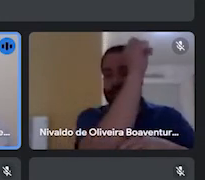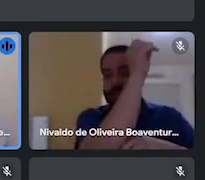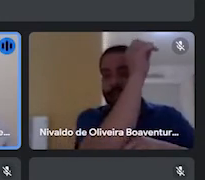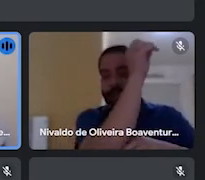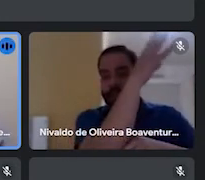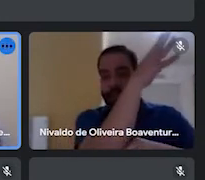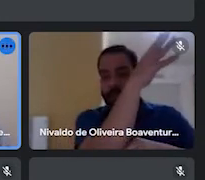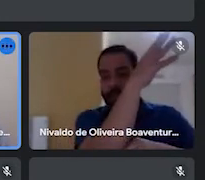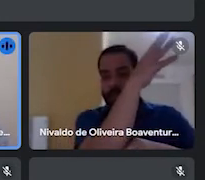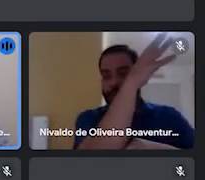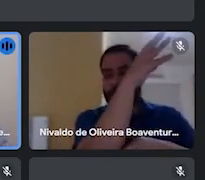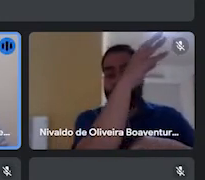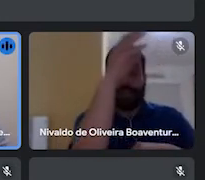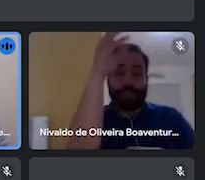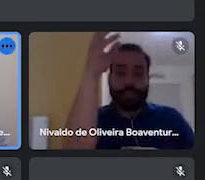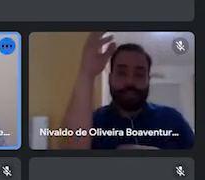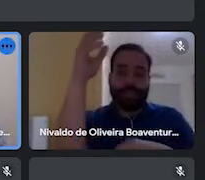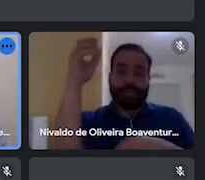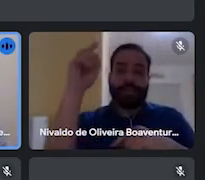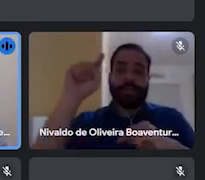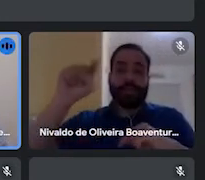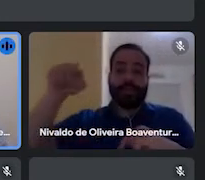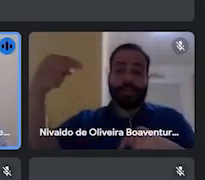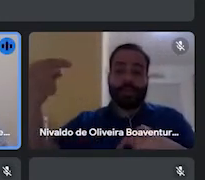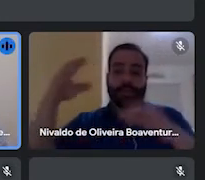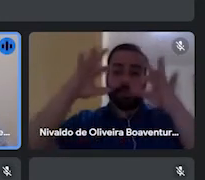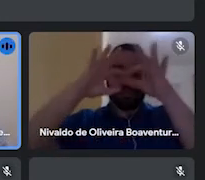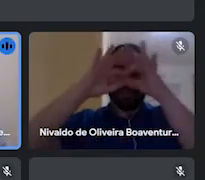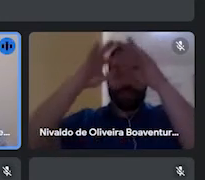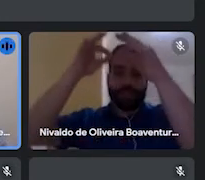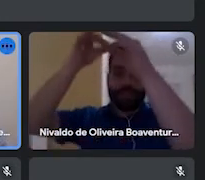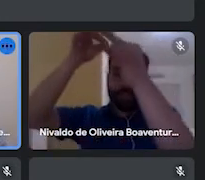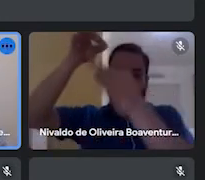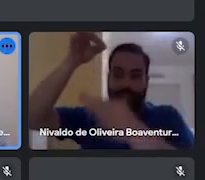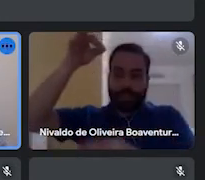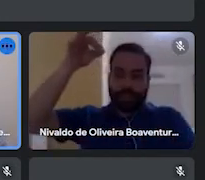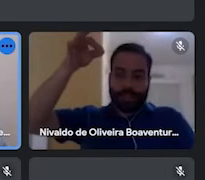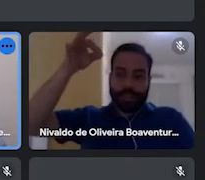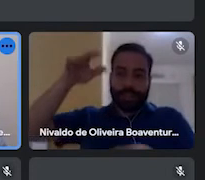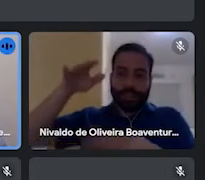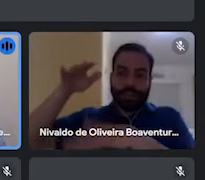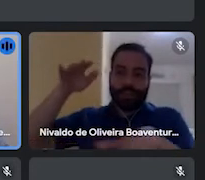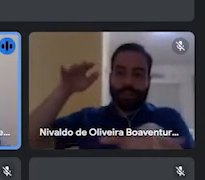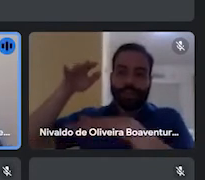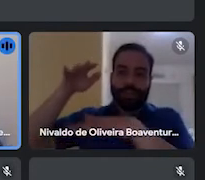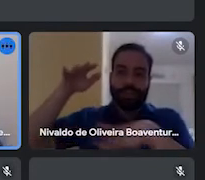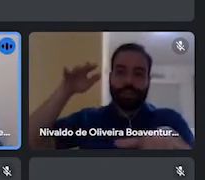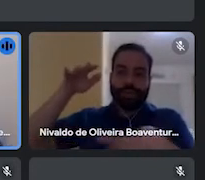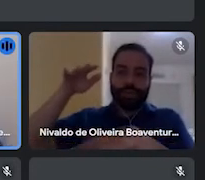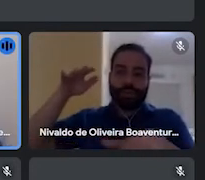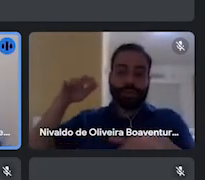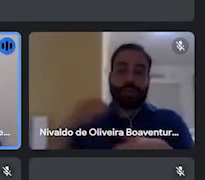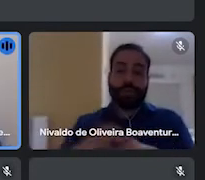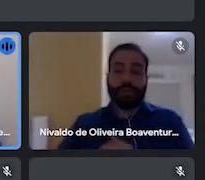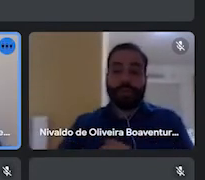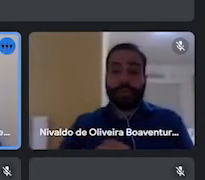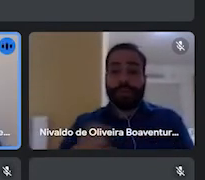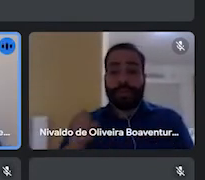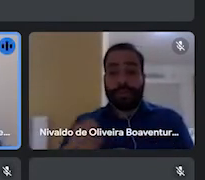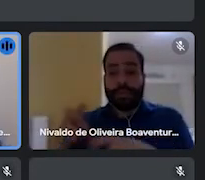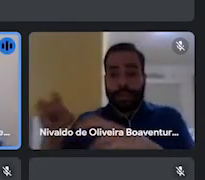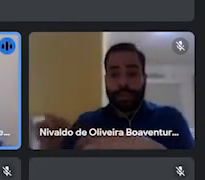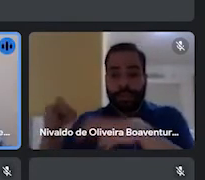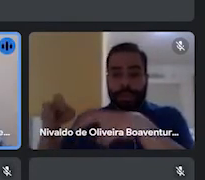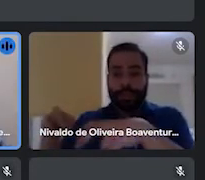mesma potência, ligado num aterramento embaixo. Se for numa rede rural,